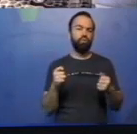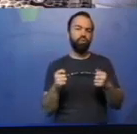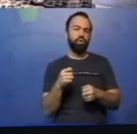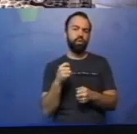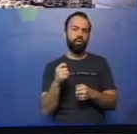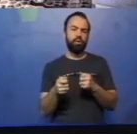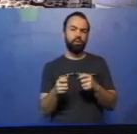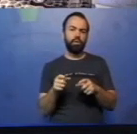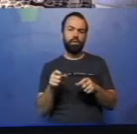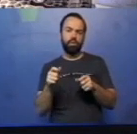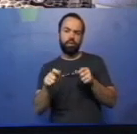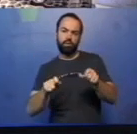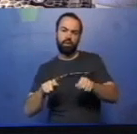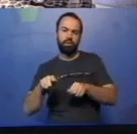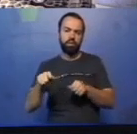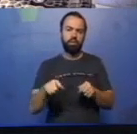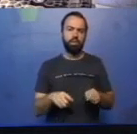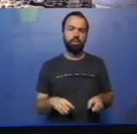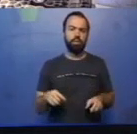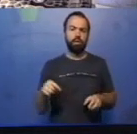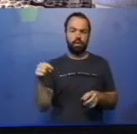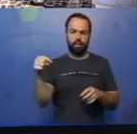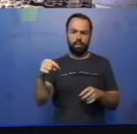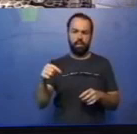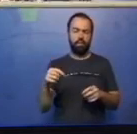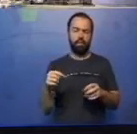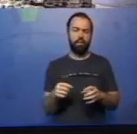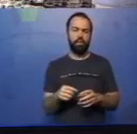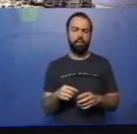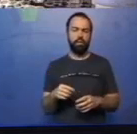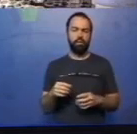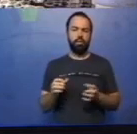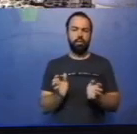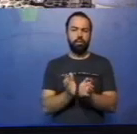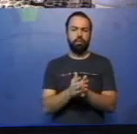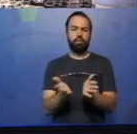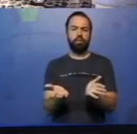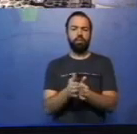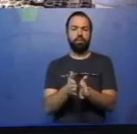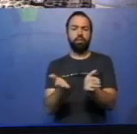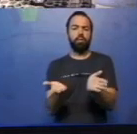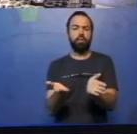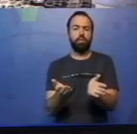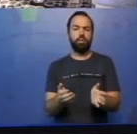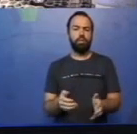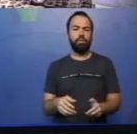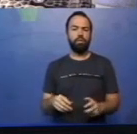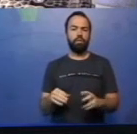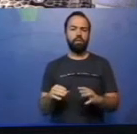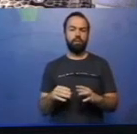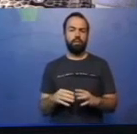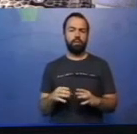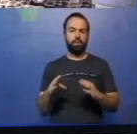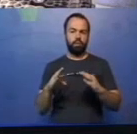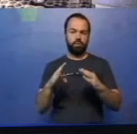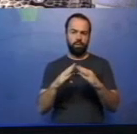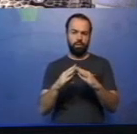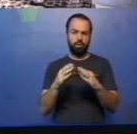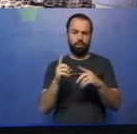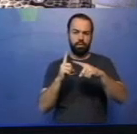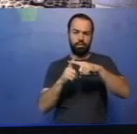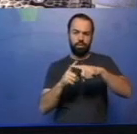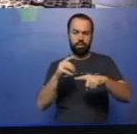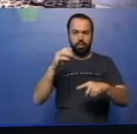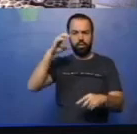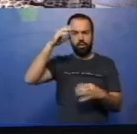comércio, população pobre e mesquitas. As mesquitas são templos religiosos das pessoas que professam a fé islâmica.